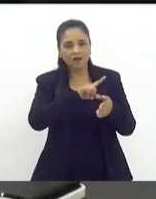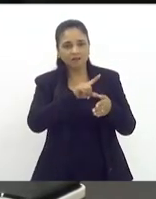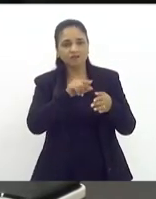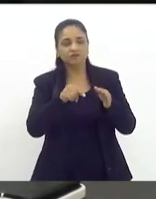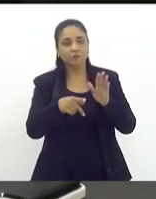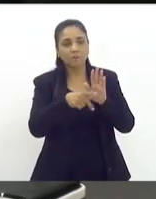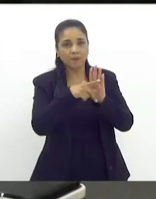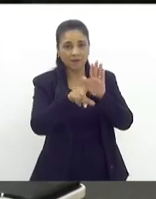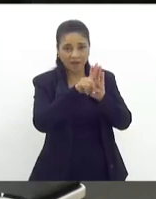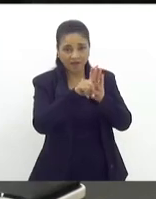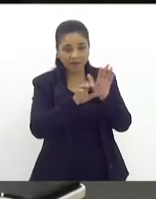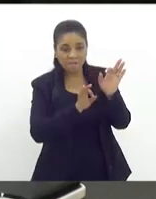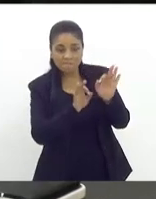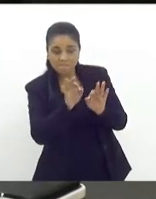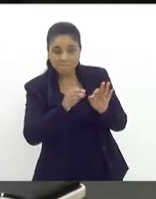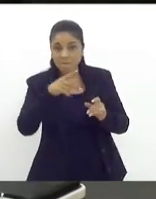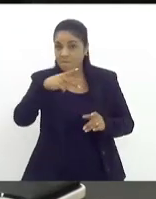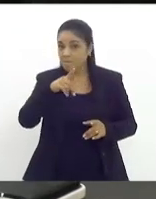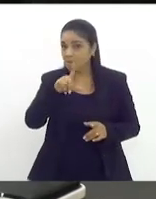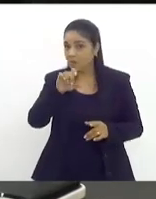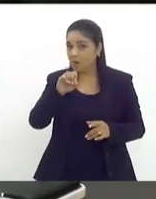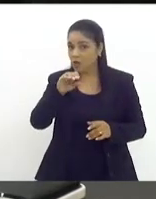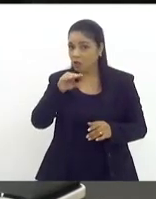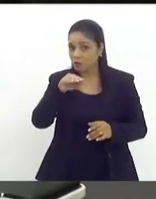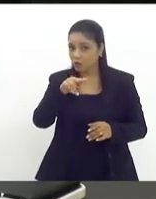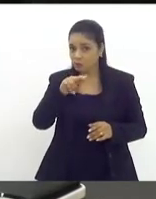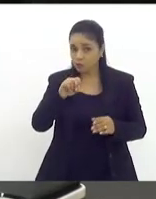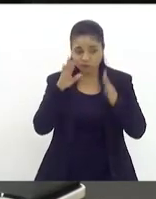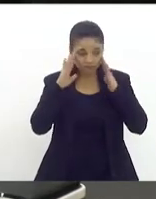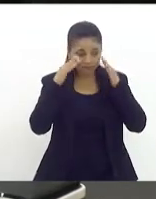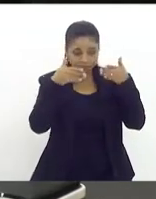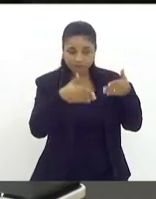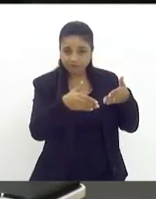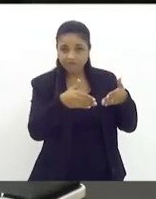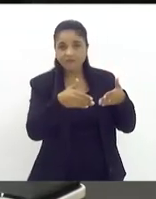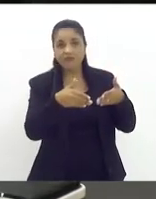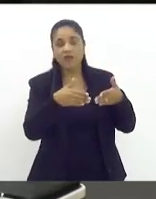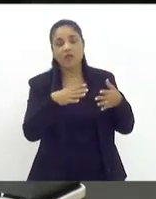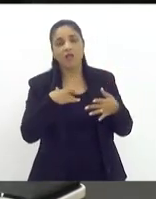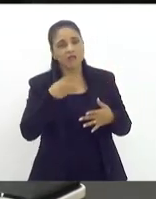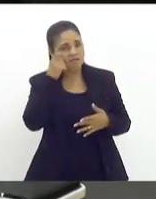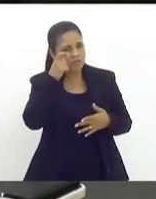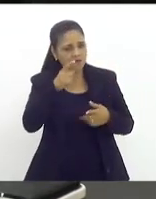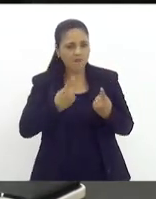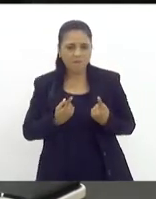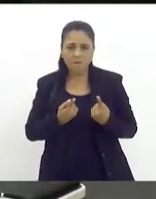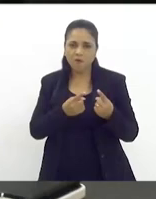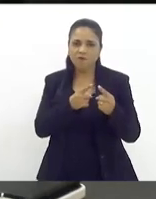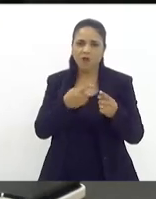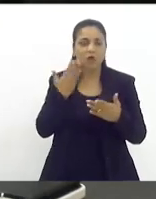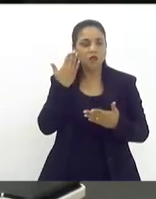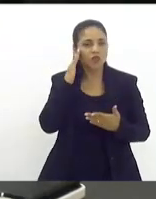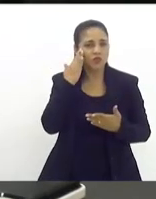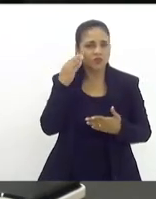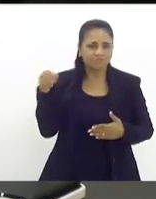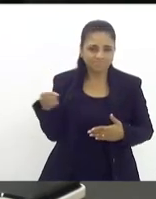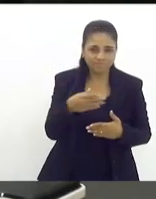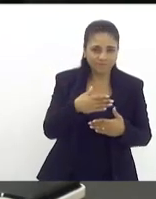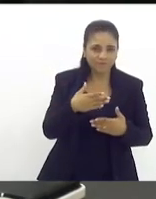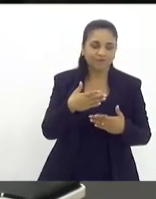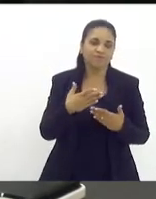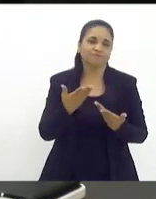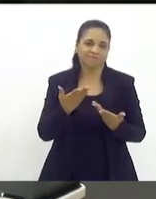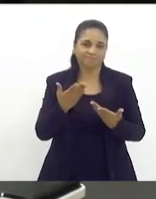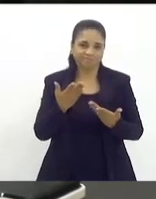PL que fale sobre plano exclusivamente, eu acho que é uma maneira interessante até de provocar um novo entendimento, quem sabe, das cortes superiores.